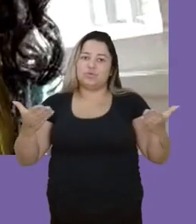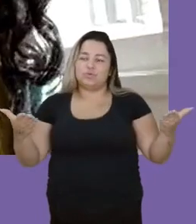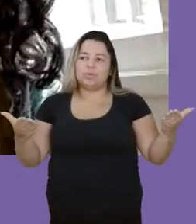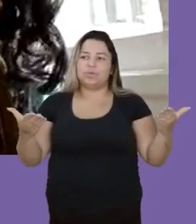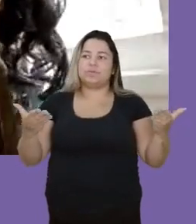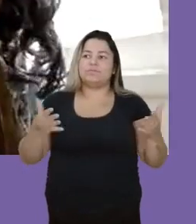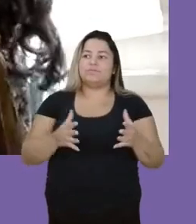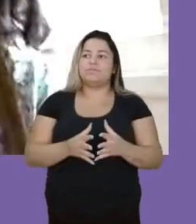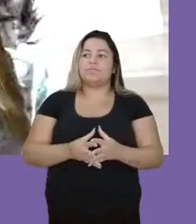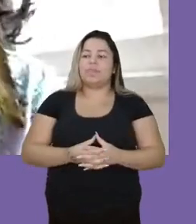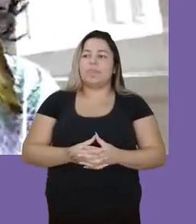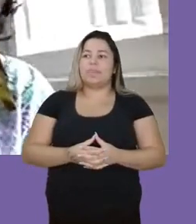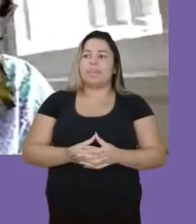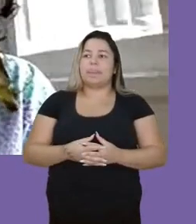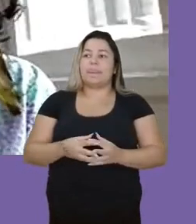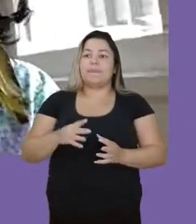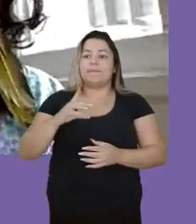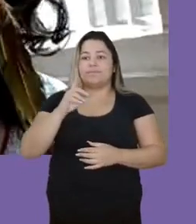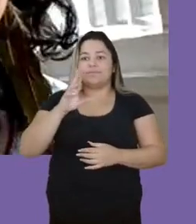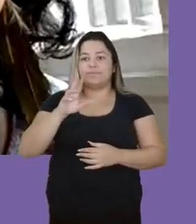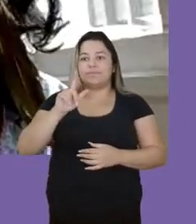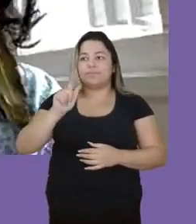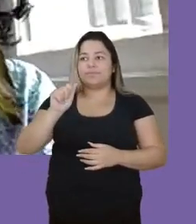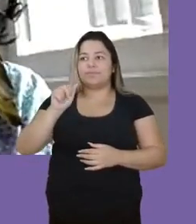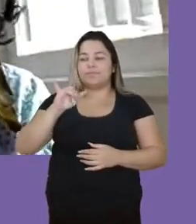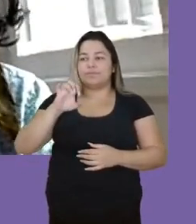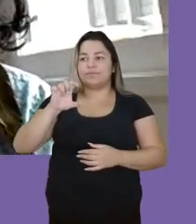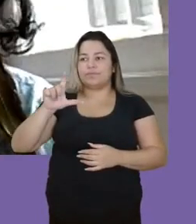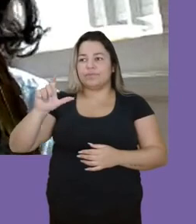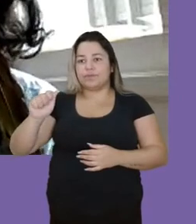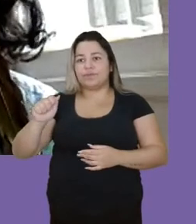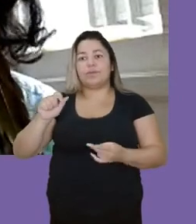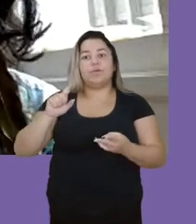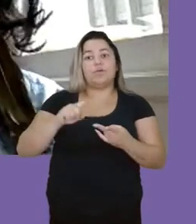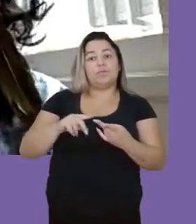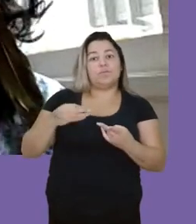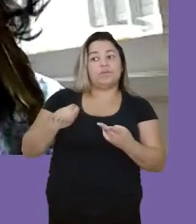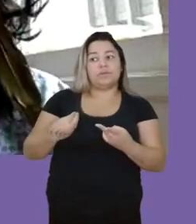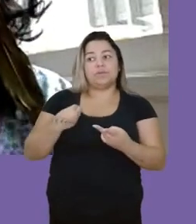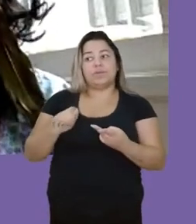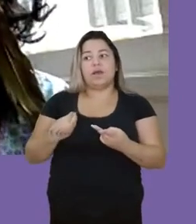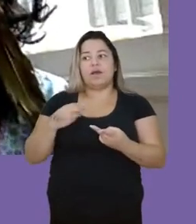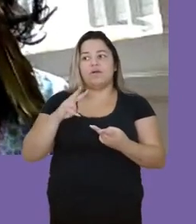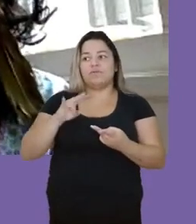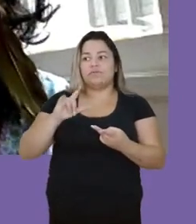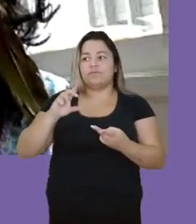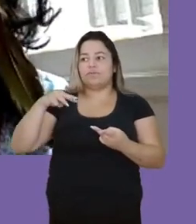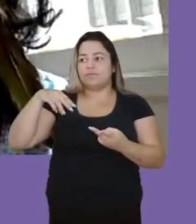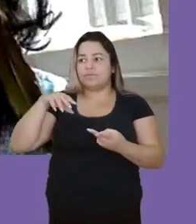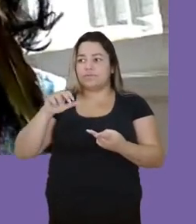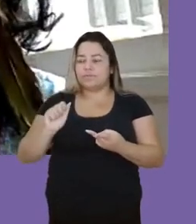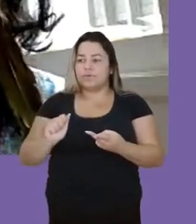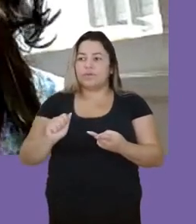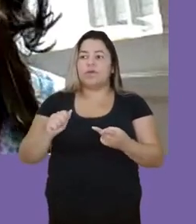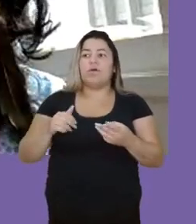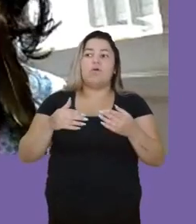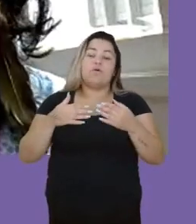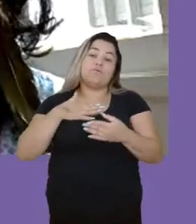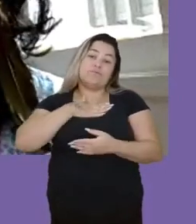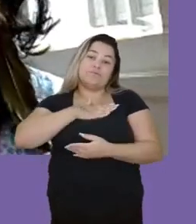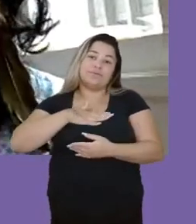a presença da doutora Gabriela, a presença da Laura, a presença da Wilma. Na nossa roda de hoje foi um